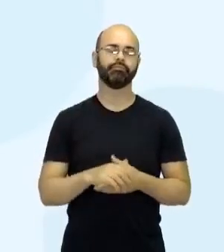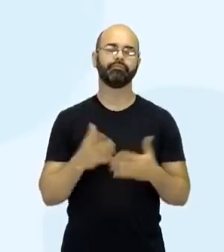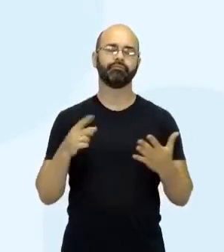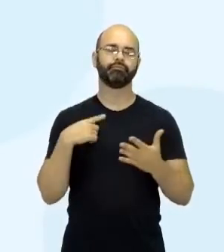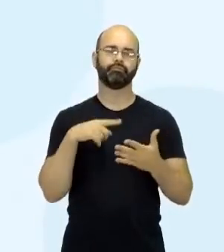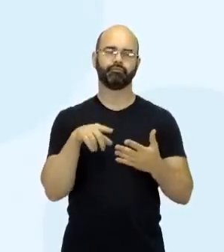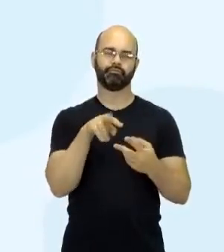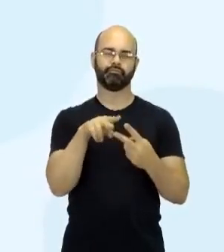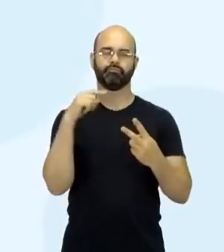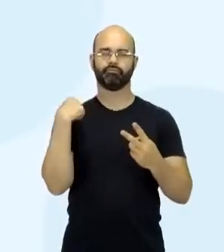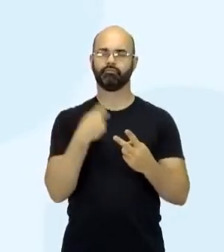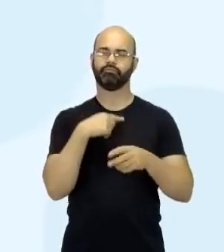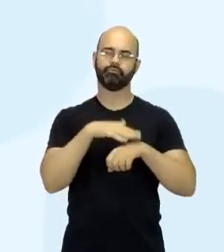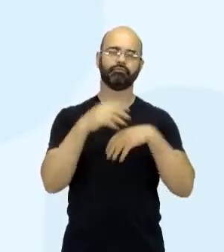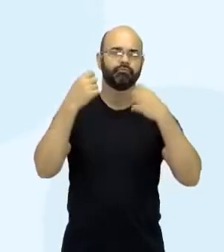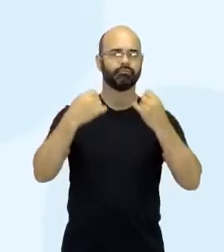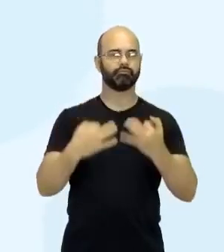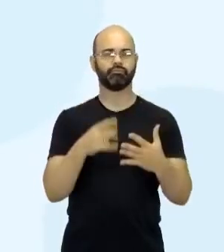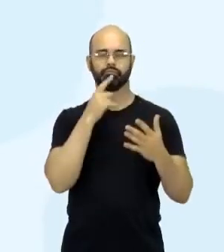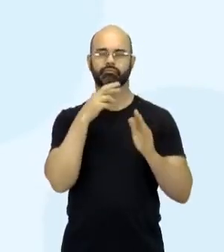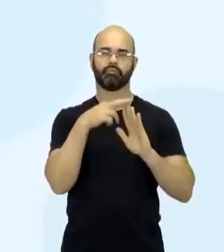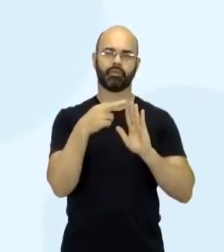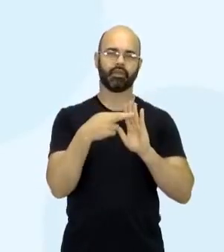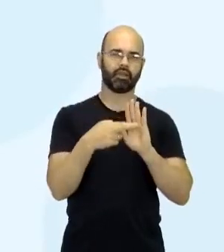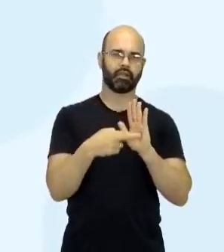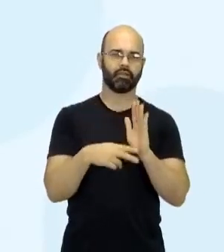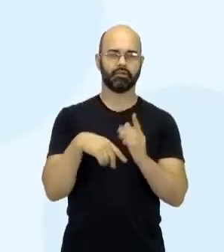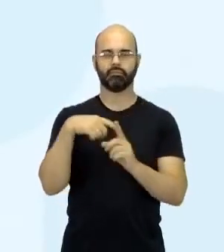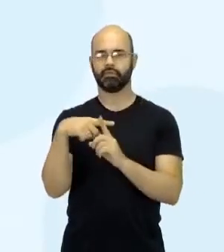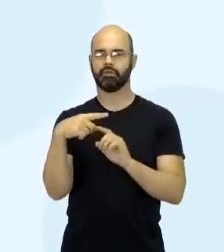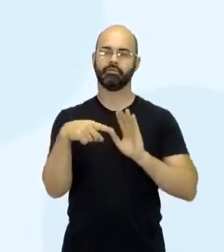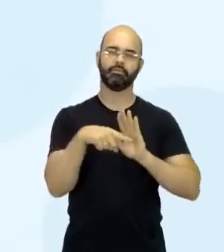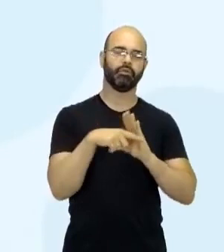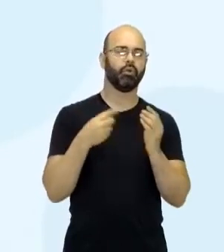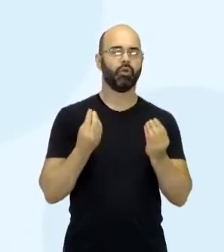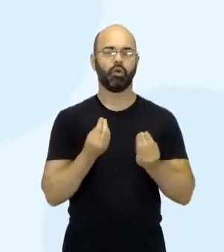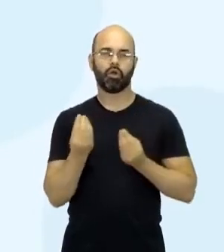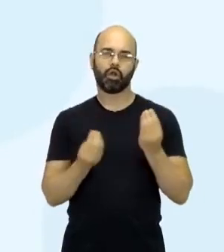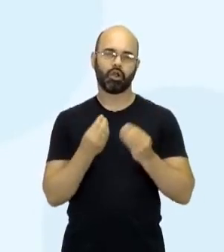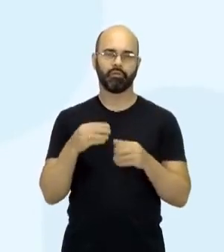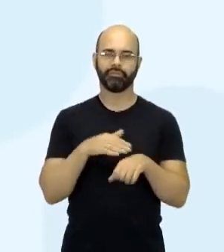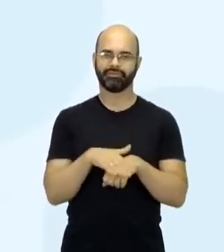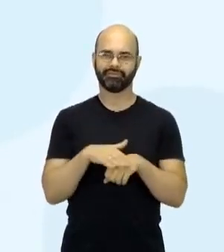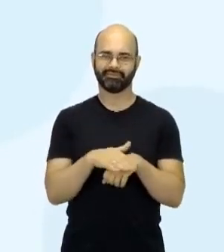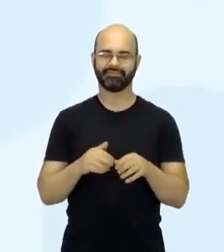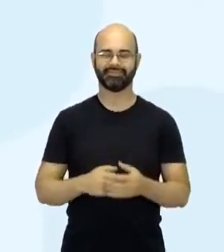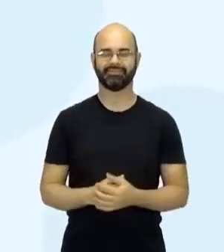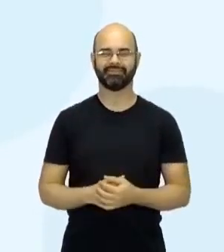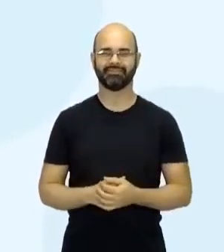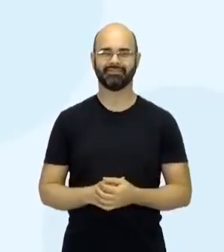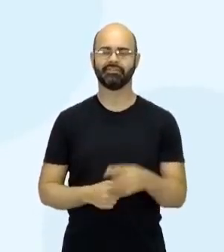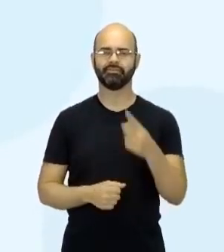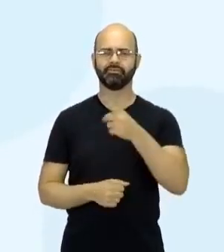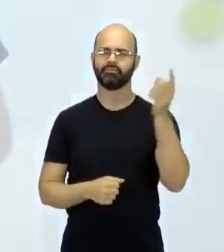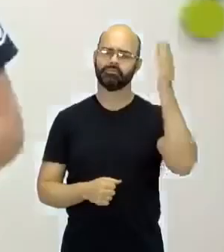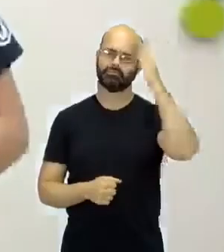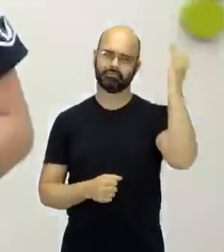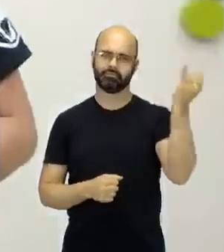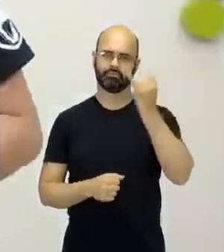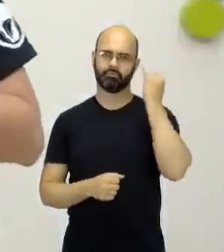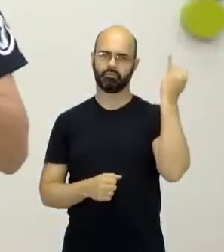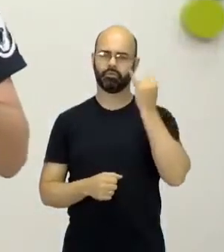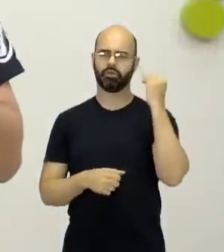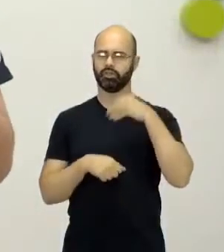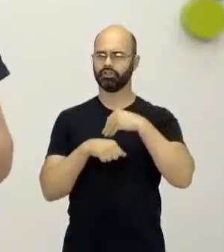falar muito aí sobre essa questão da regra de sinais, que é muito importante. O que eu quero que você ressalte sempre aí nessa ideia